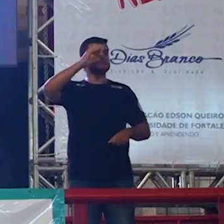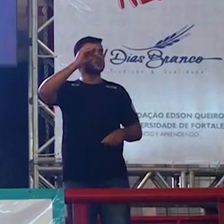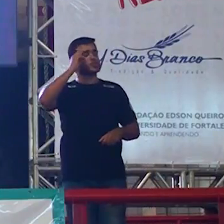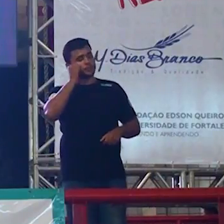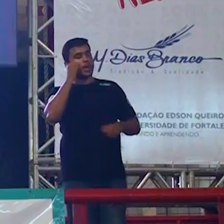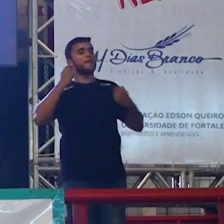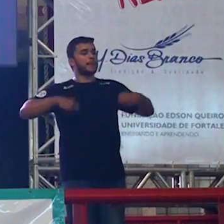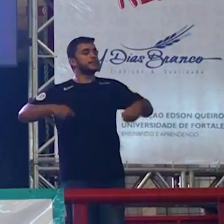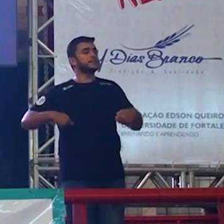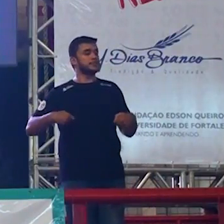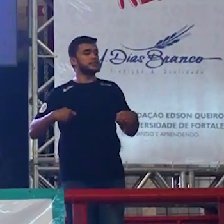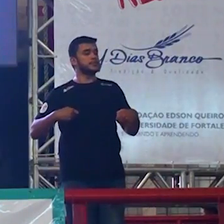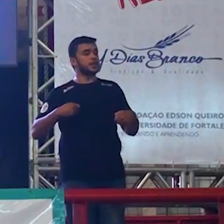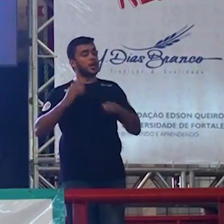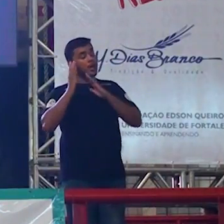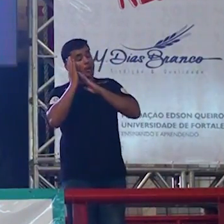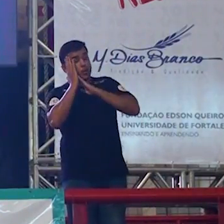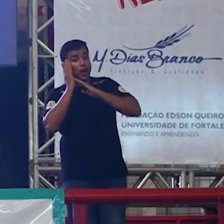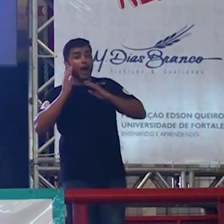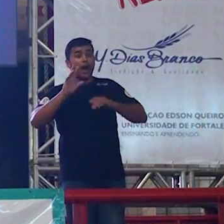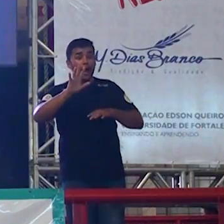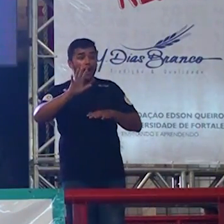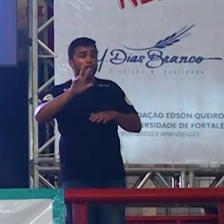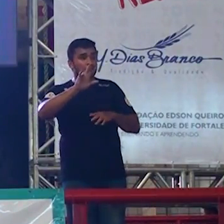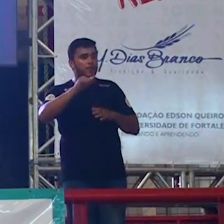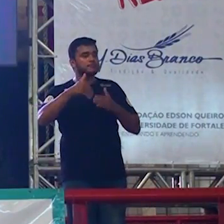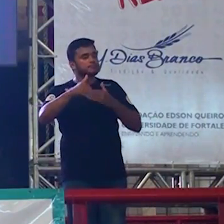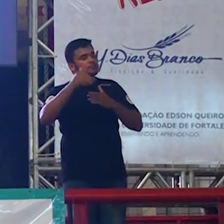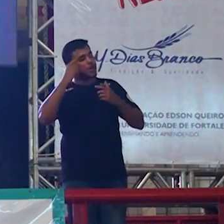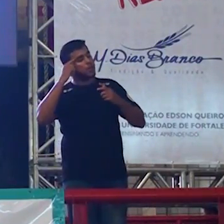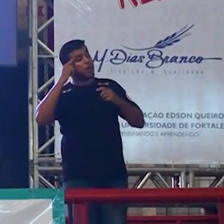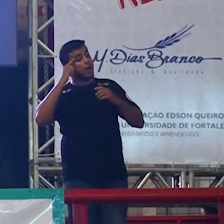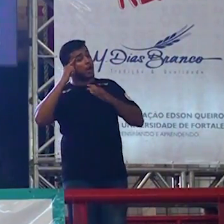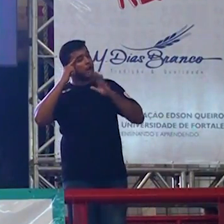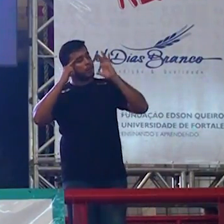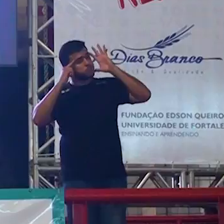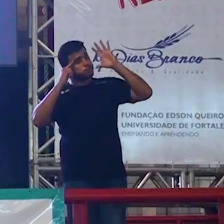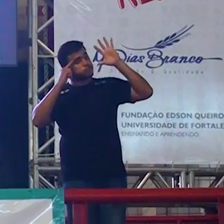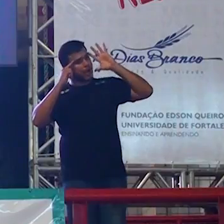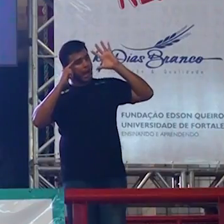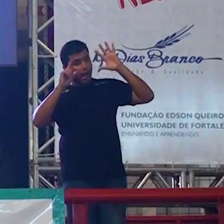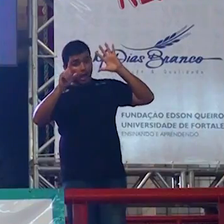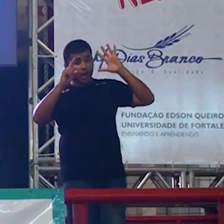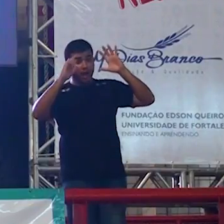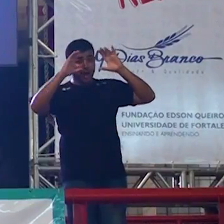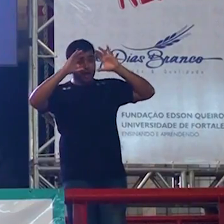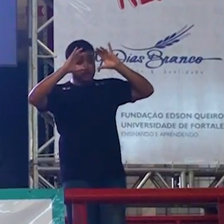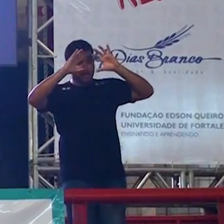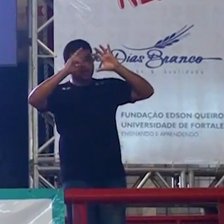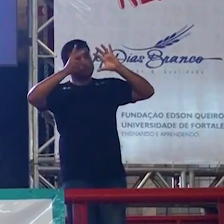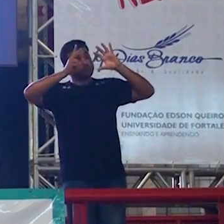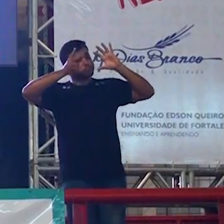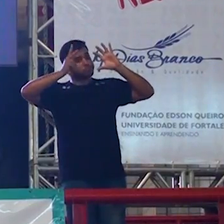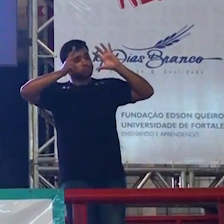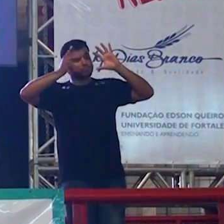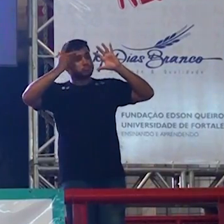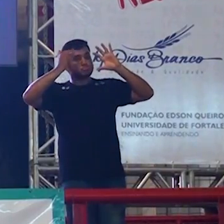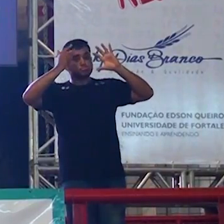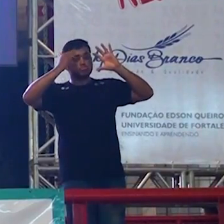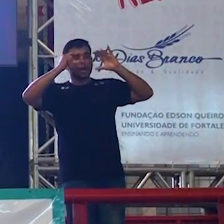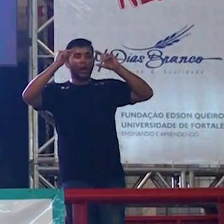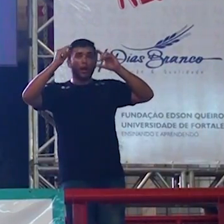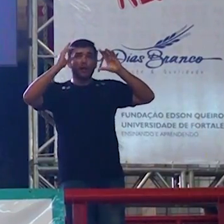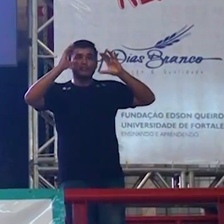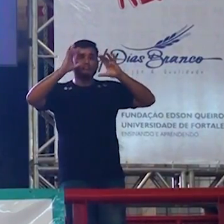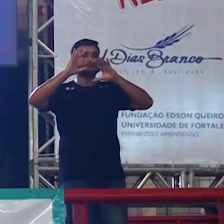dormir também. Porque é no sono que as informações passam da memória de curto prazo para a memória de longo